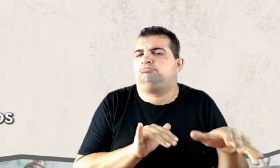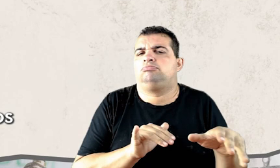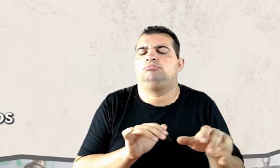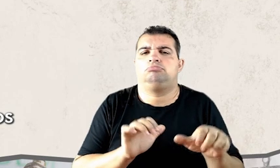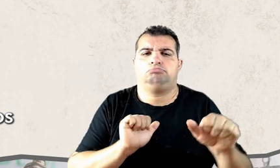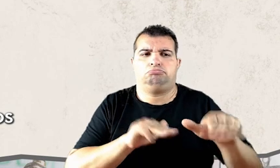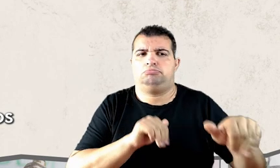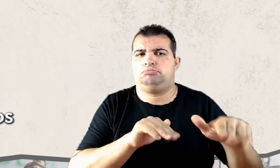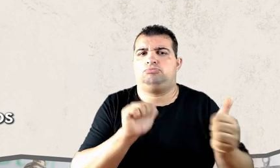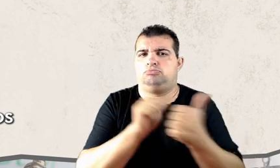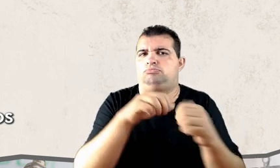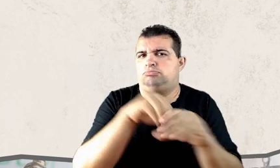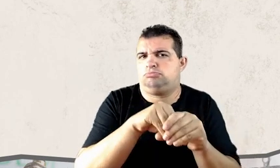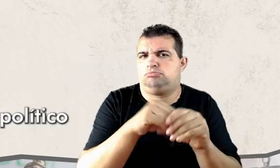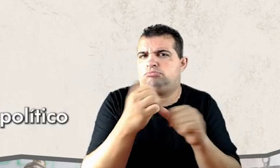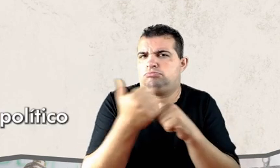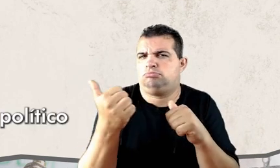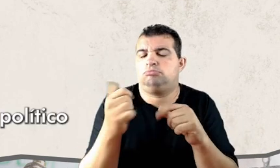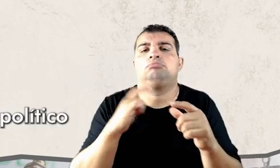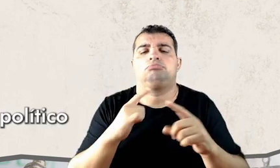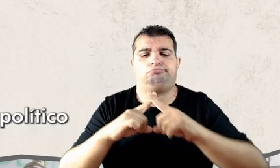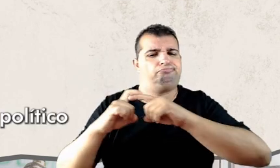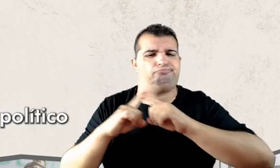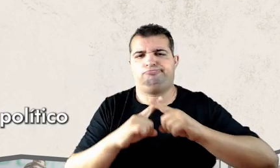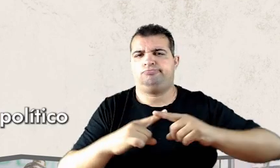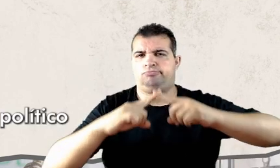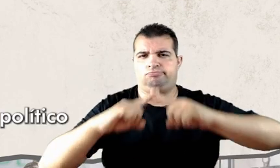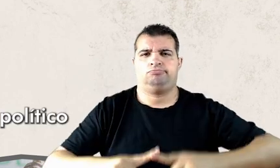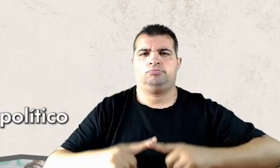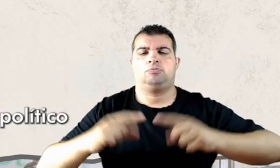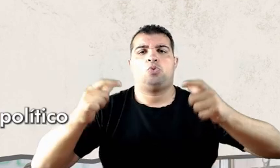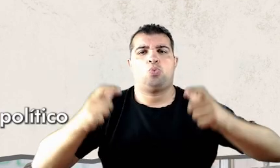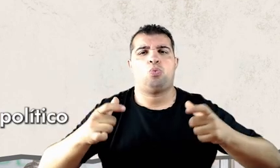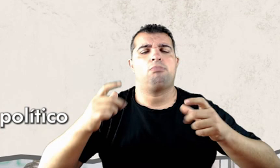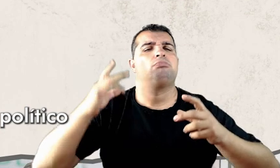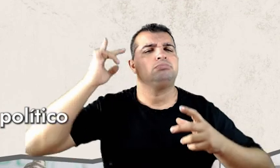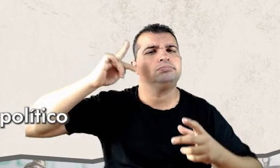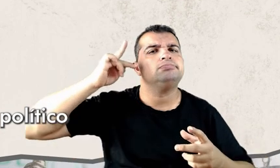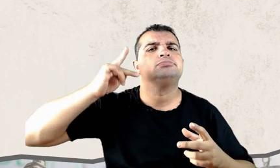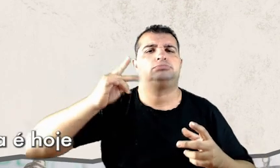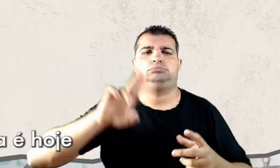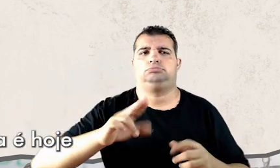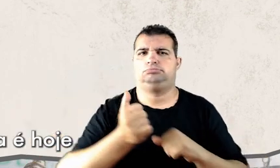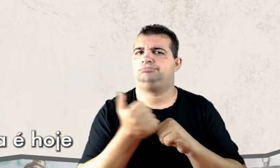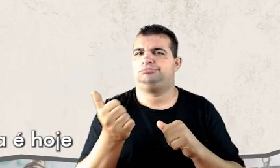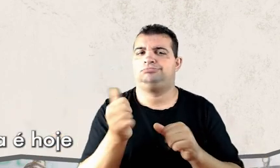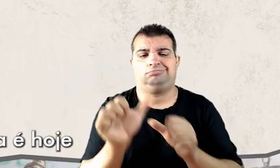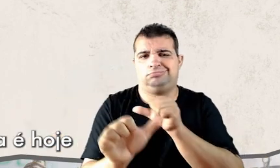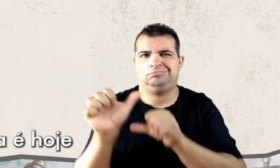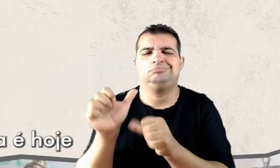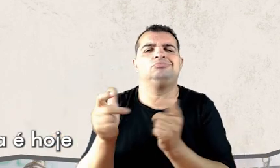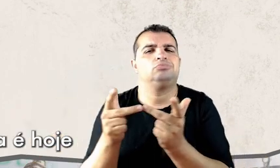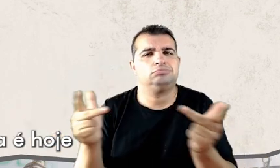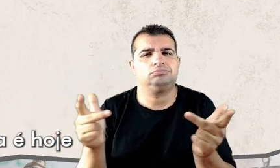militares infiltradas nas cúpulas de direção e que foram disputando o lugar político, né, para ocupar essa direção e